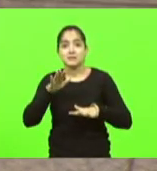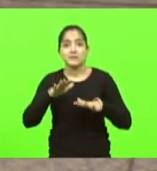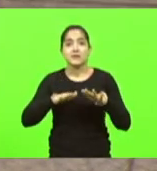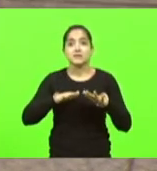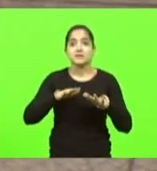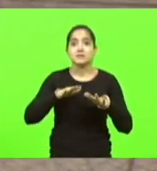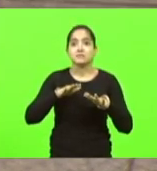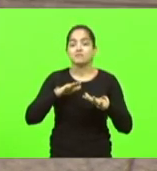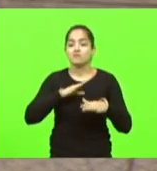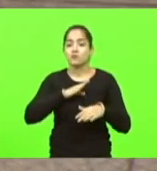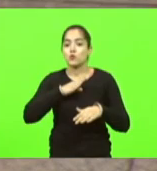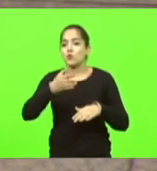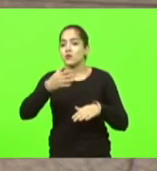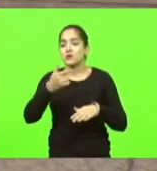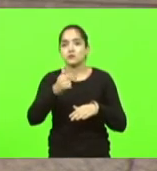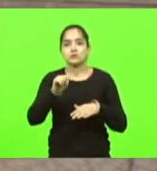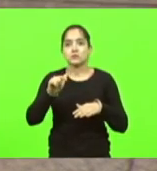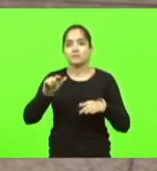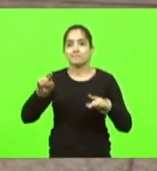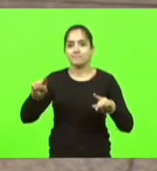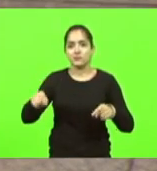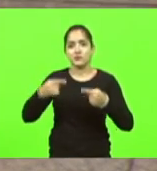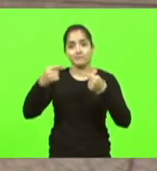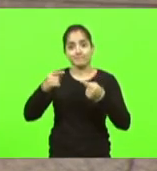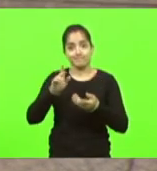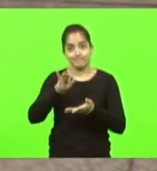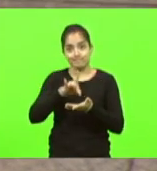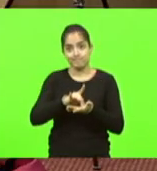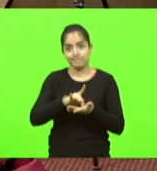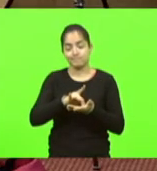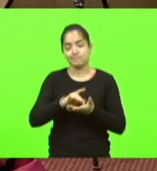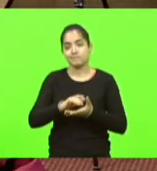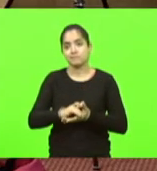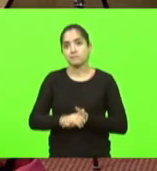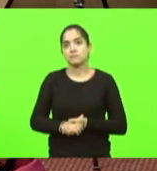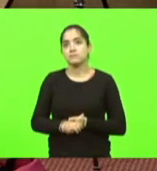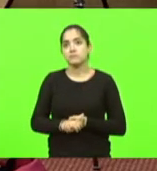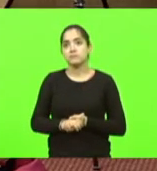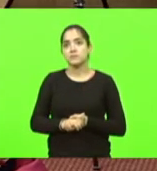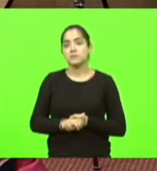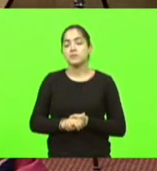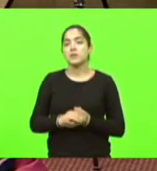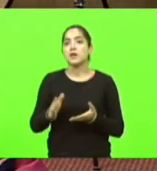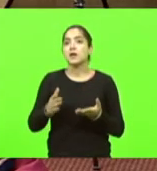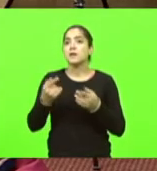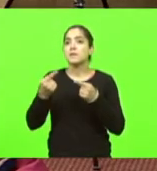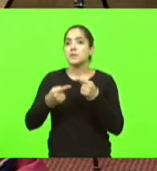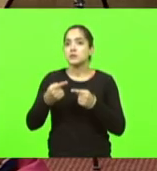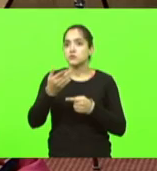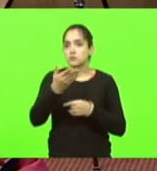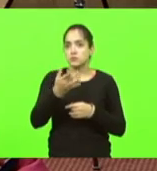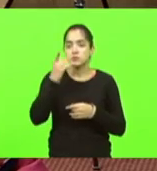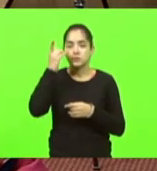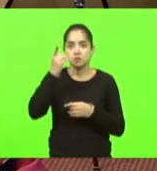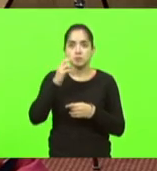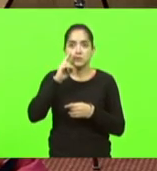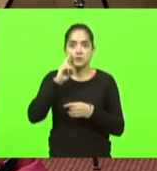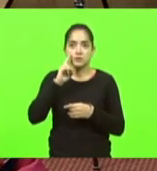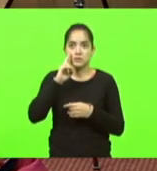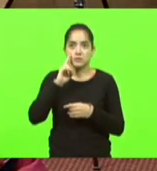têm coragem é de enfrentar a verdade obrigado para discutir a matéria com a palavra Deputado de Manaus